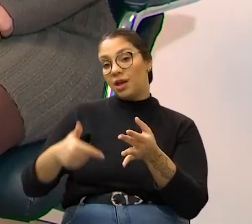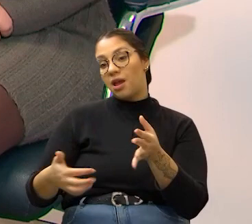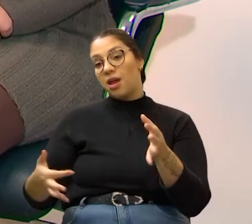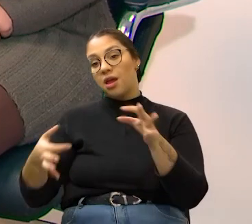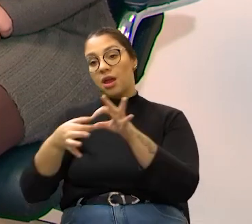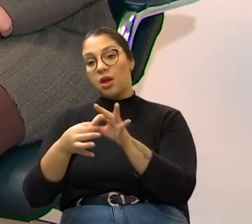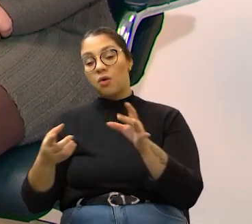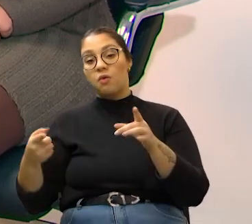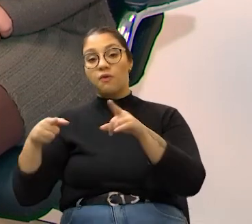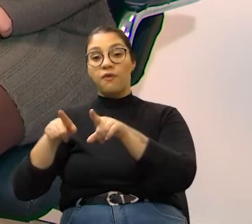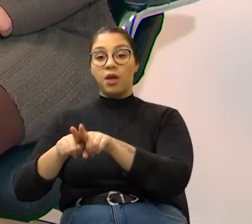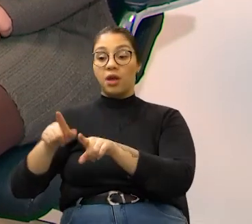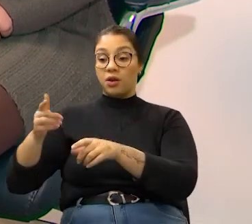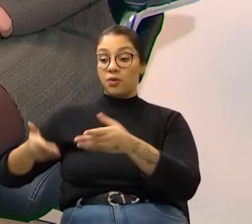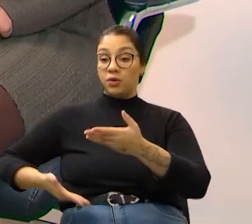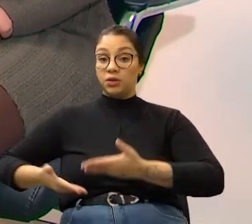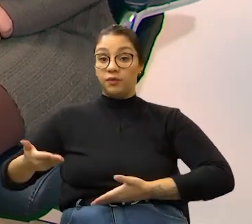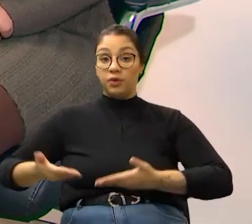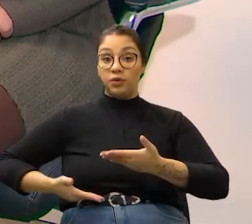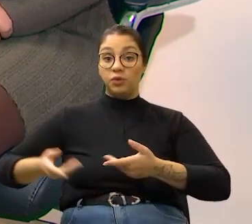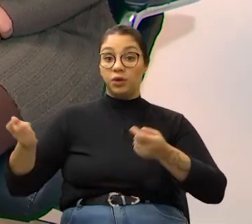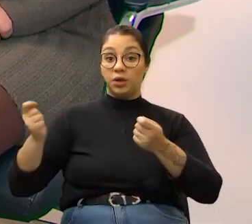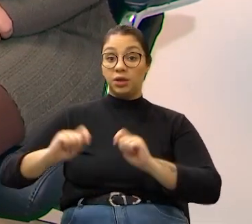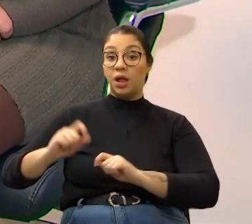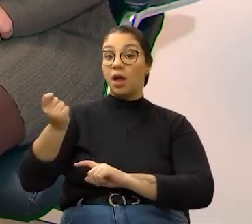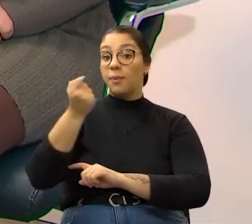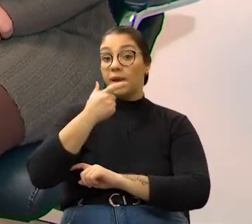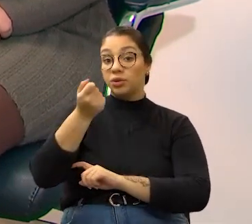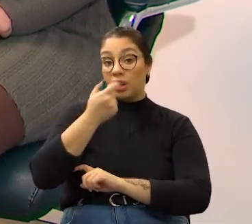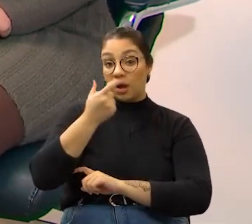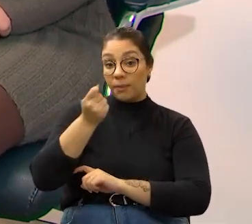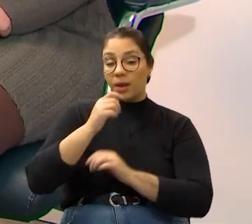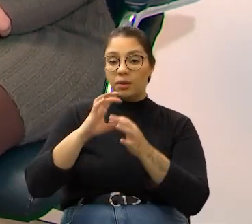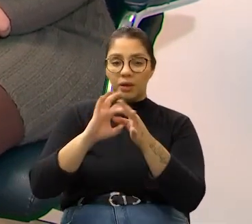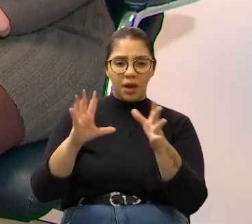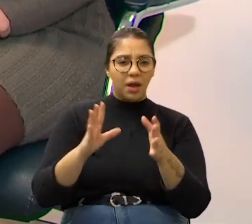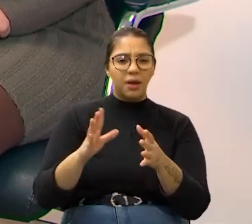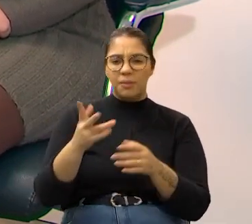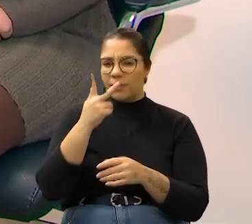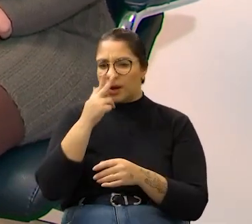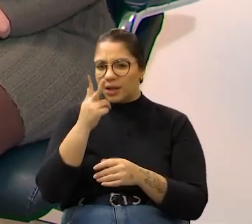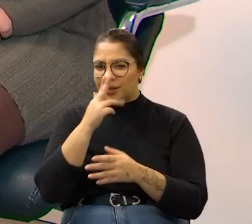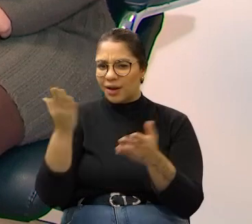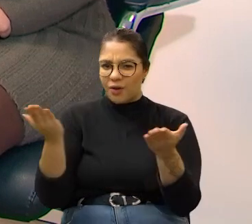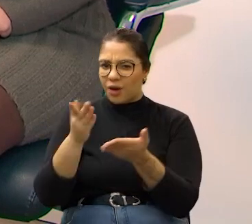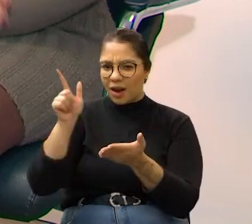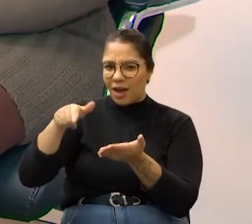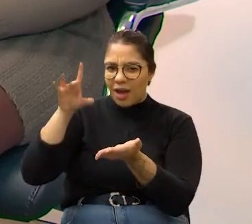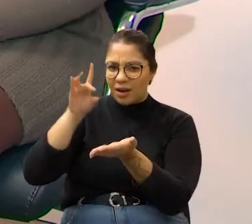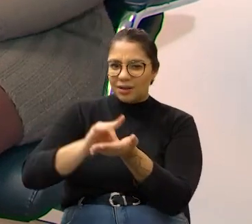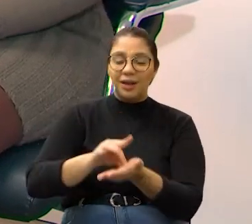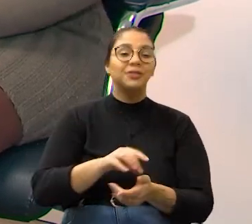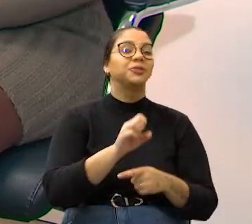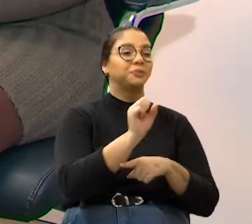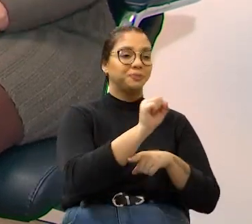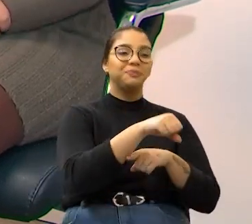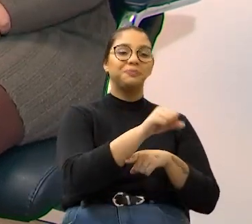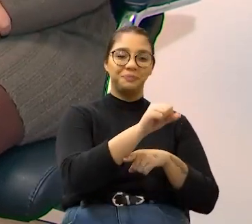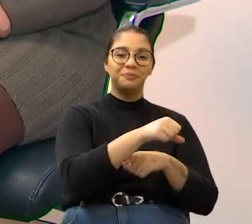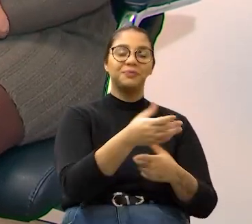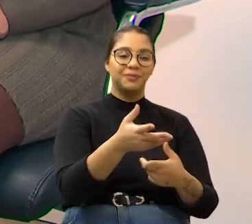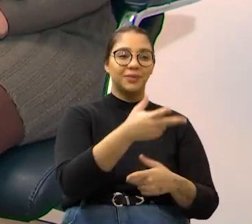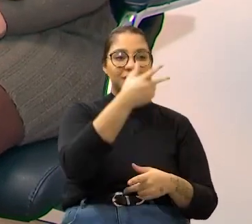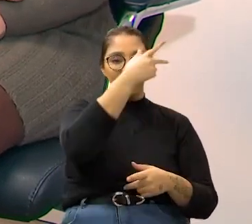um convênio que permite que os servidores tenham acesso a medicamentos. Parece que agora está se tornando uma realidade.